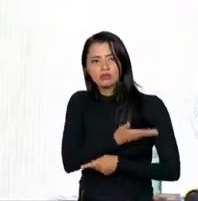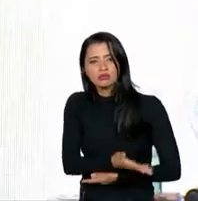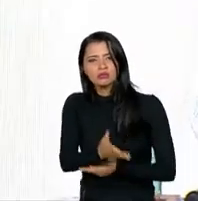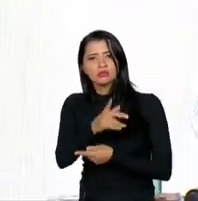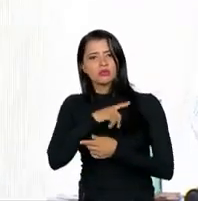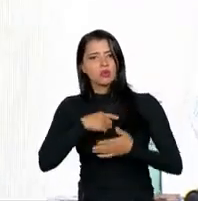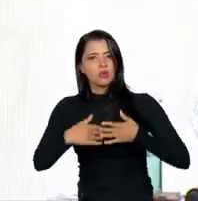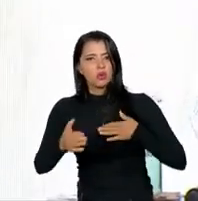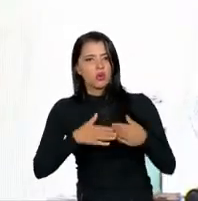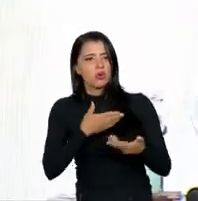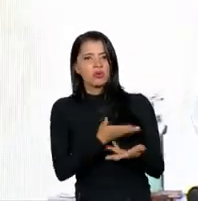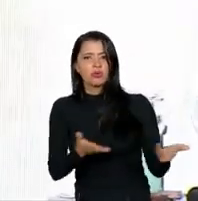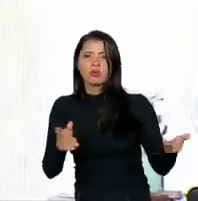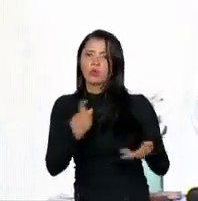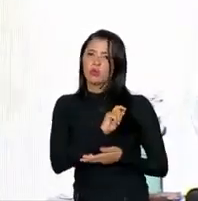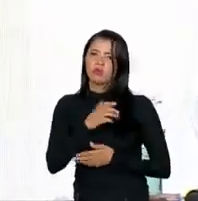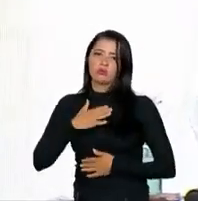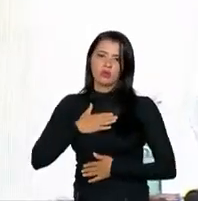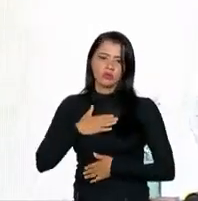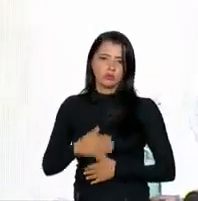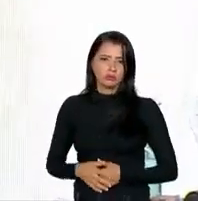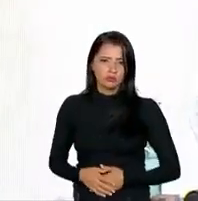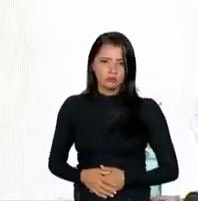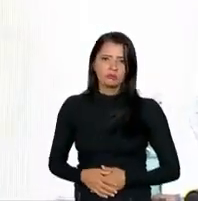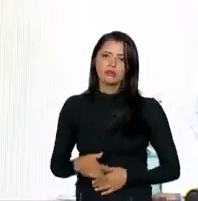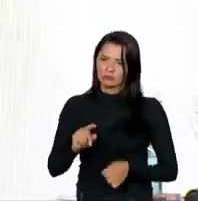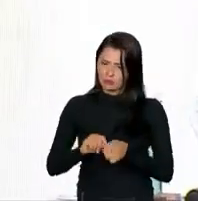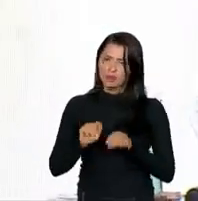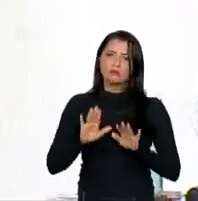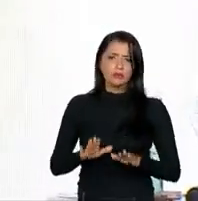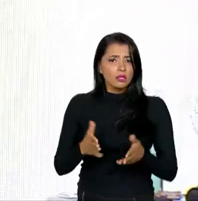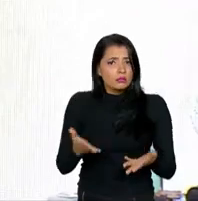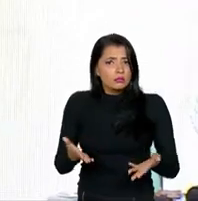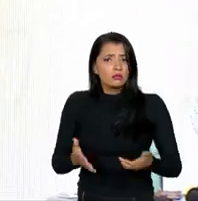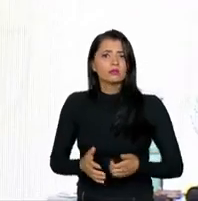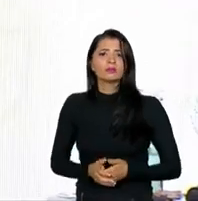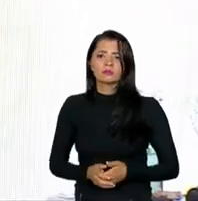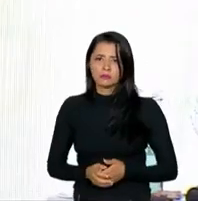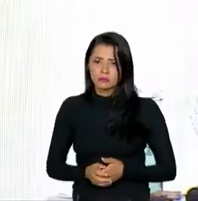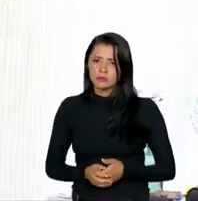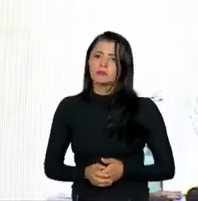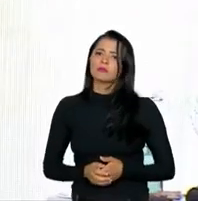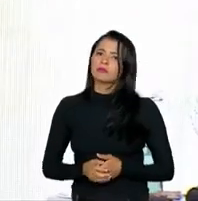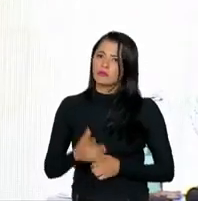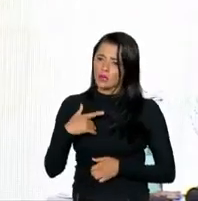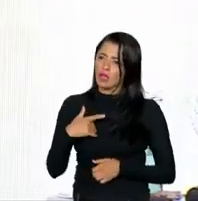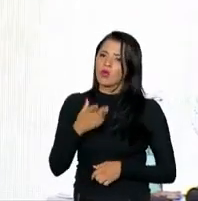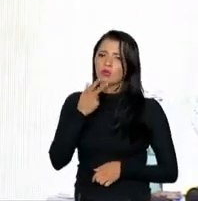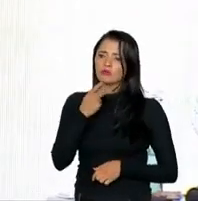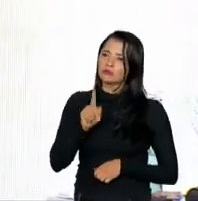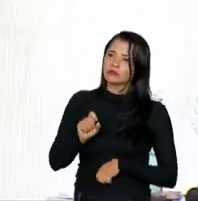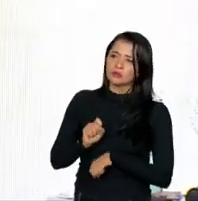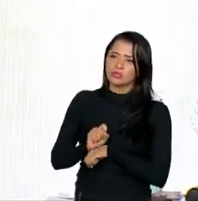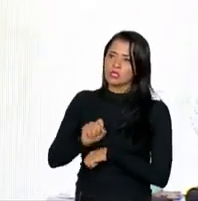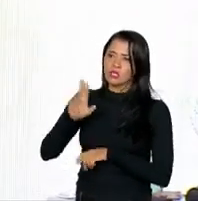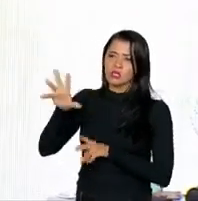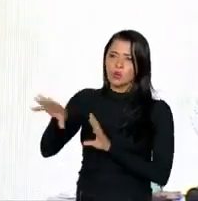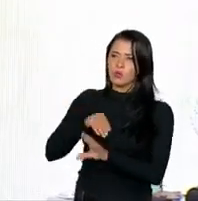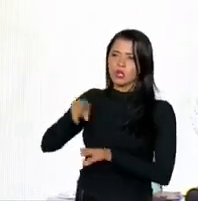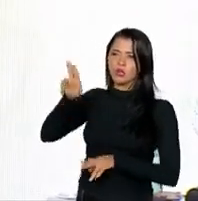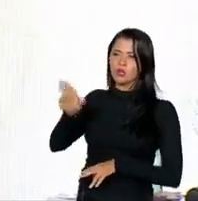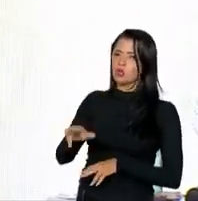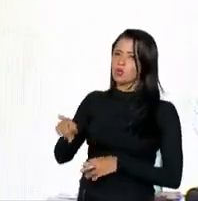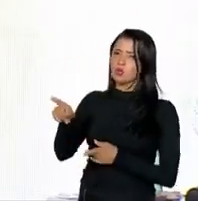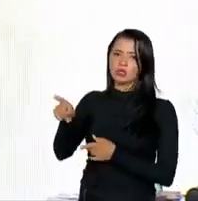para com qualquer que fosse os meus alunos. E assim eu fiz. Assim eu parei e falei, jamais eu vou copiar esse